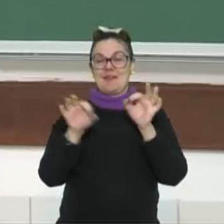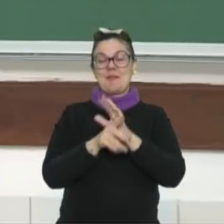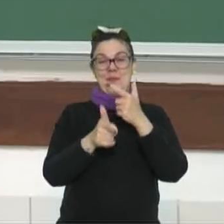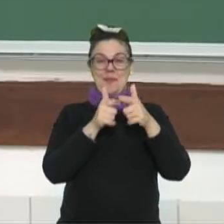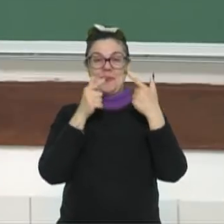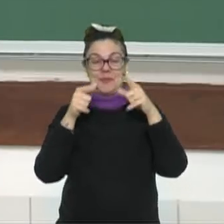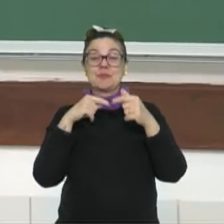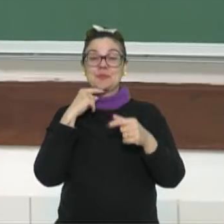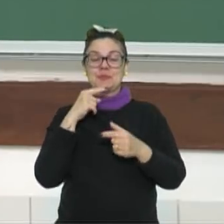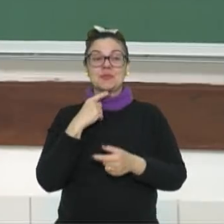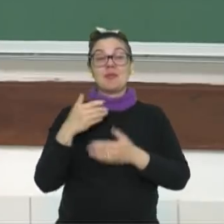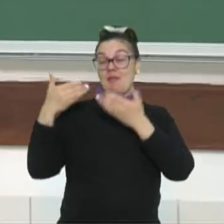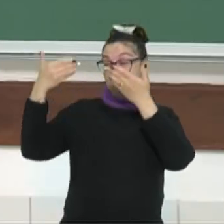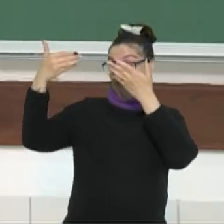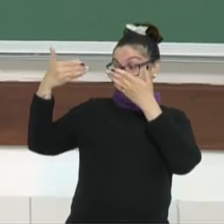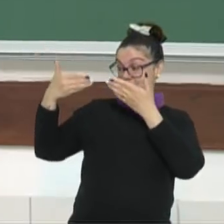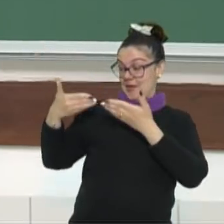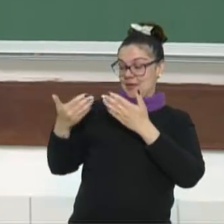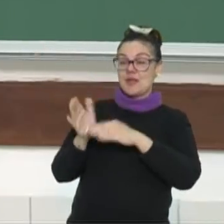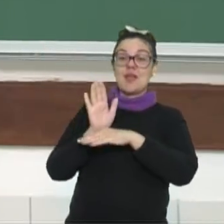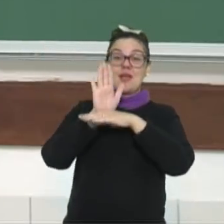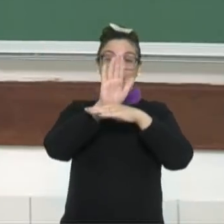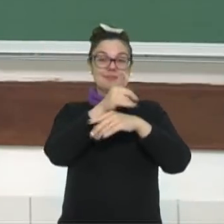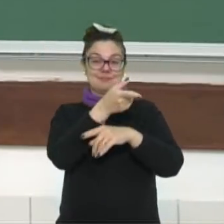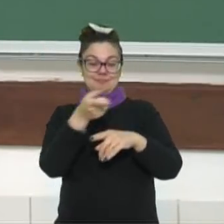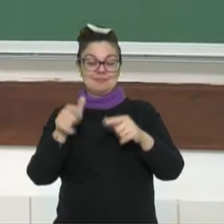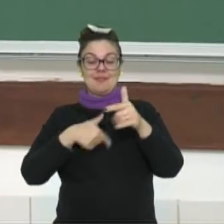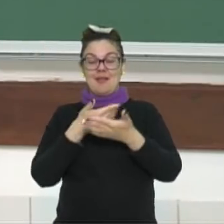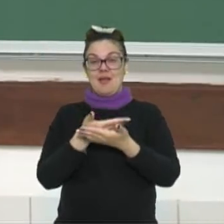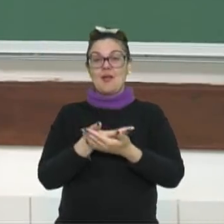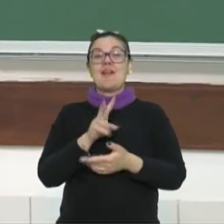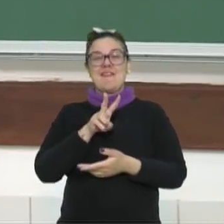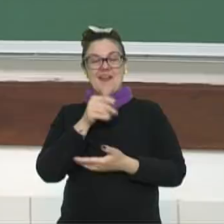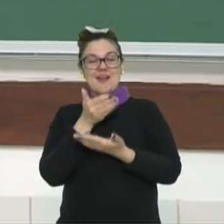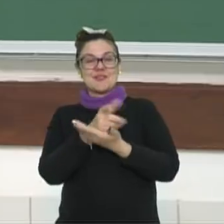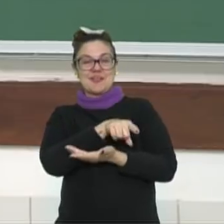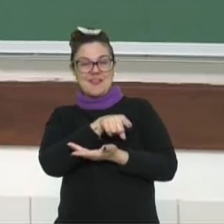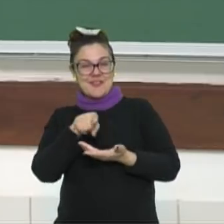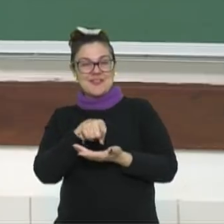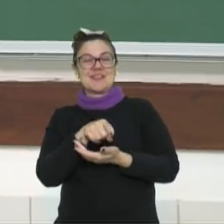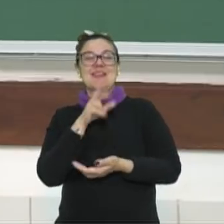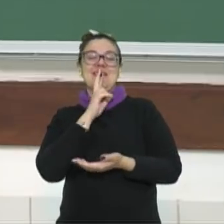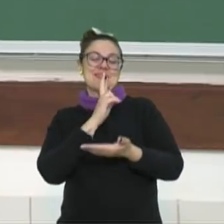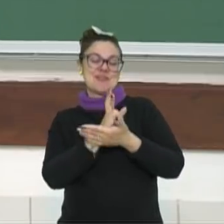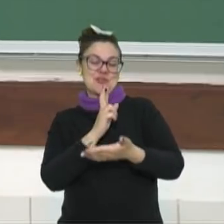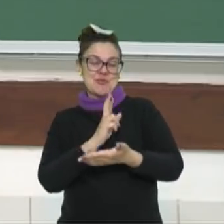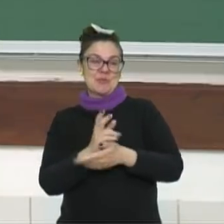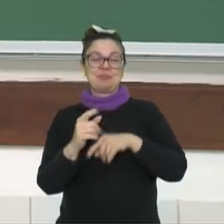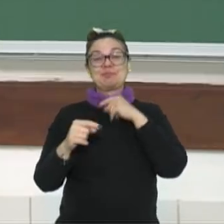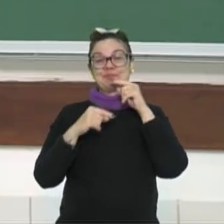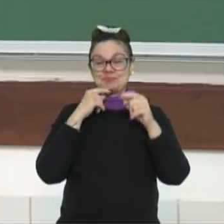dúvidas. Algumas referências aqui que me ajudaram a preparar essa aula e vão te ajudar também a responder as